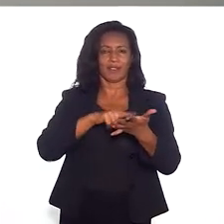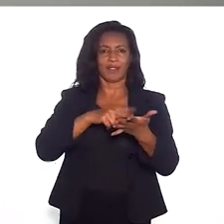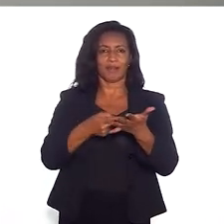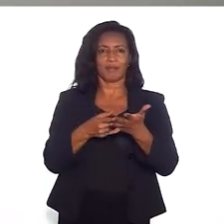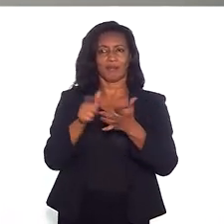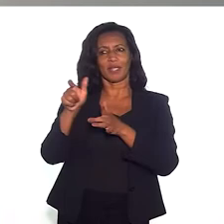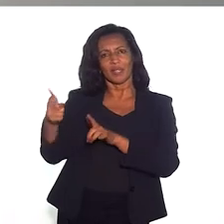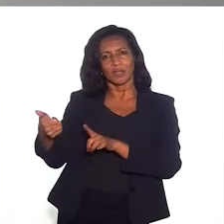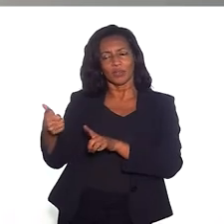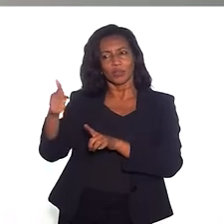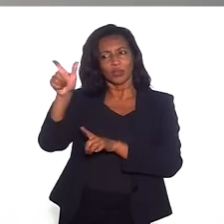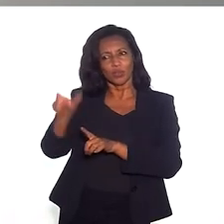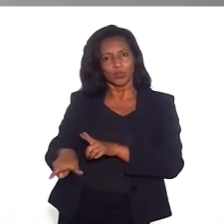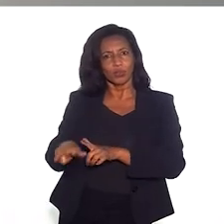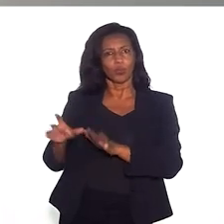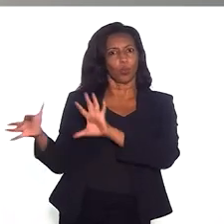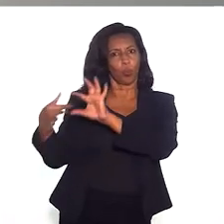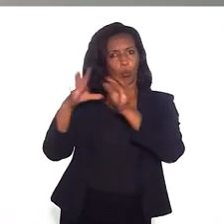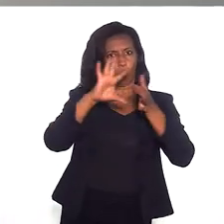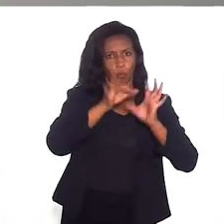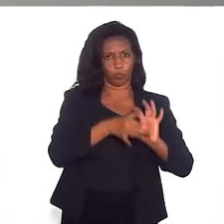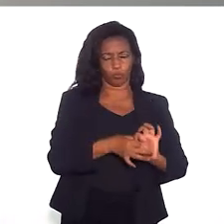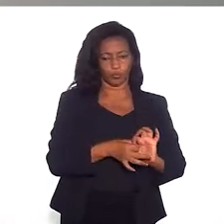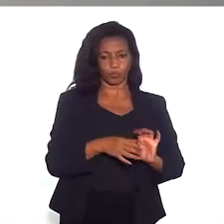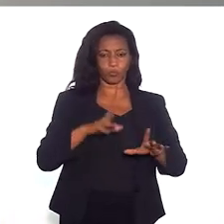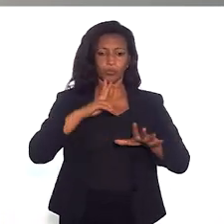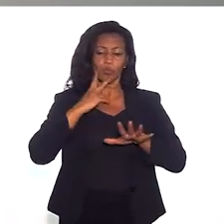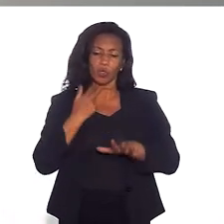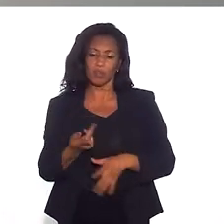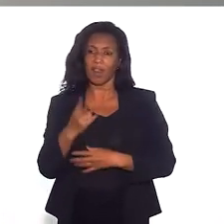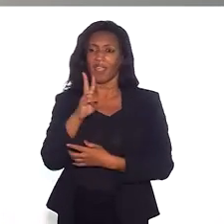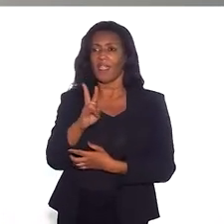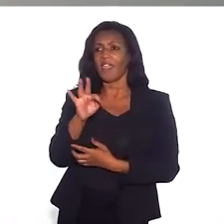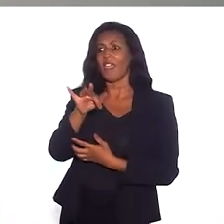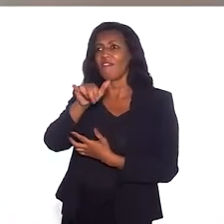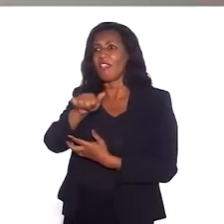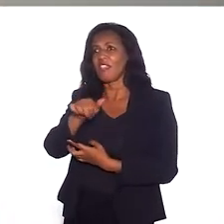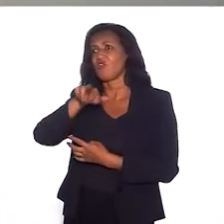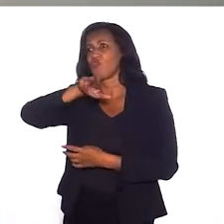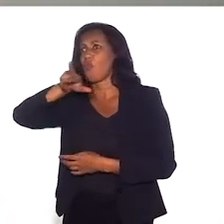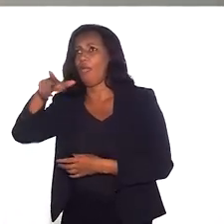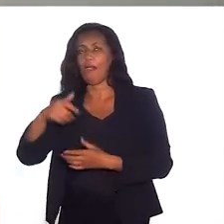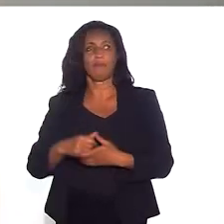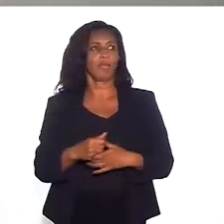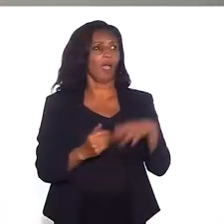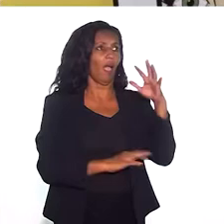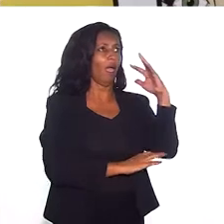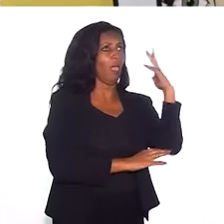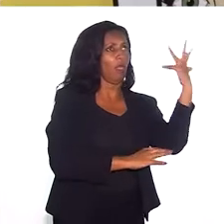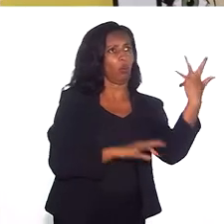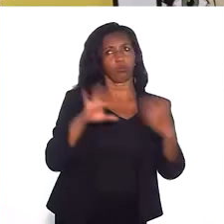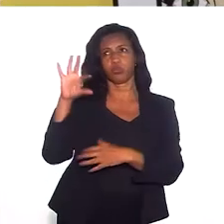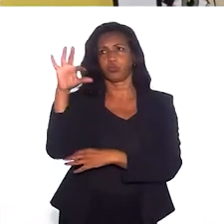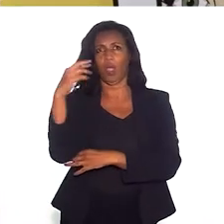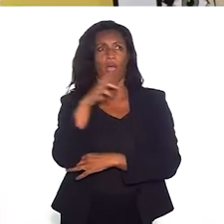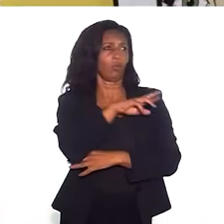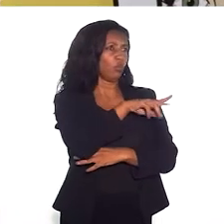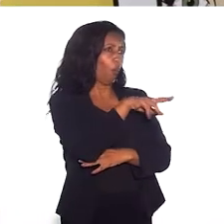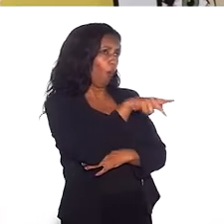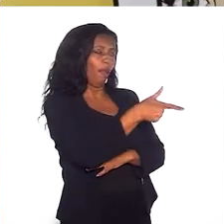várias interpretações nisso. Então, quando alguém fala que ou é vertente ou não é, é uma ecologia,